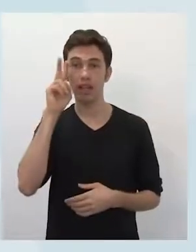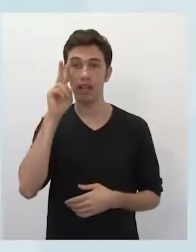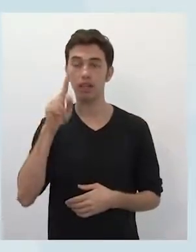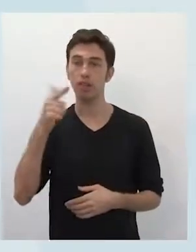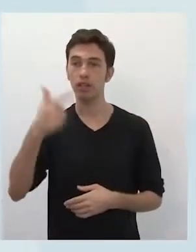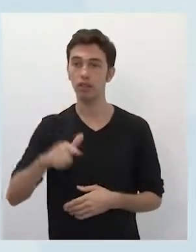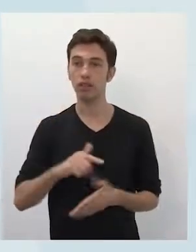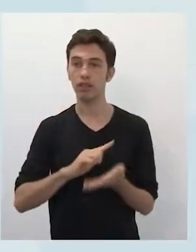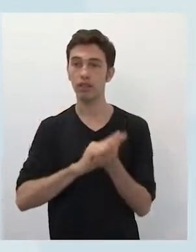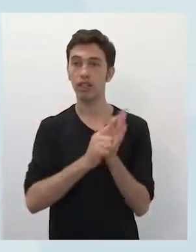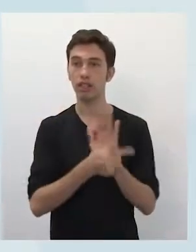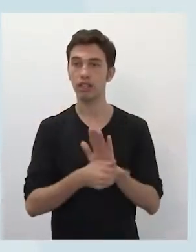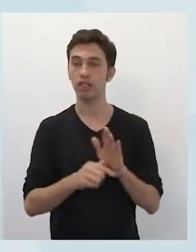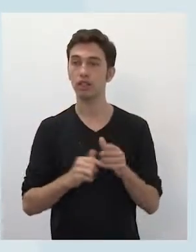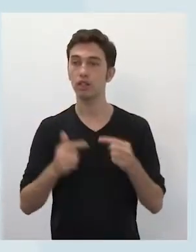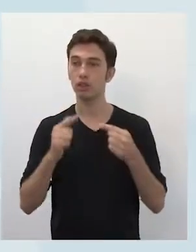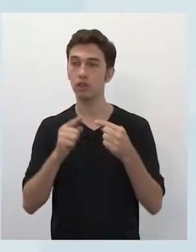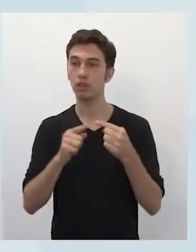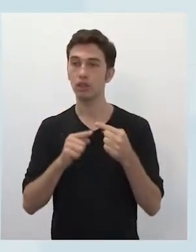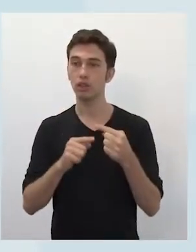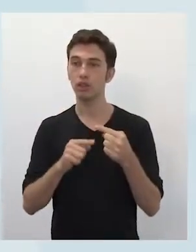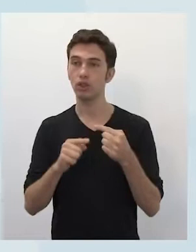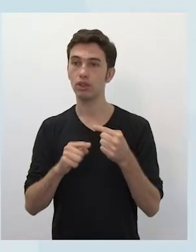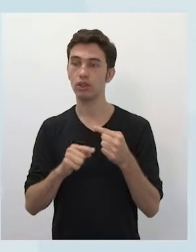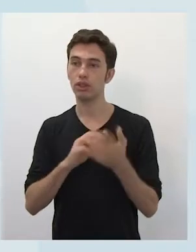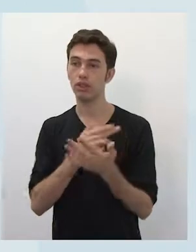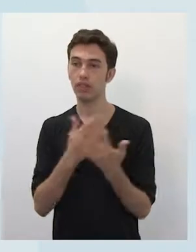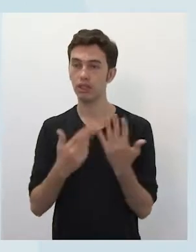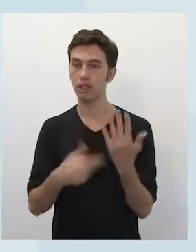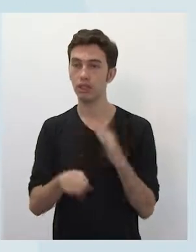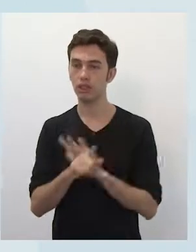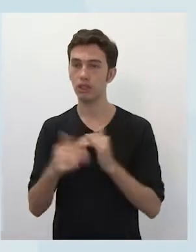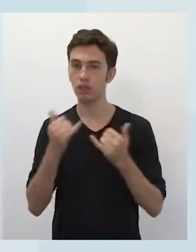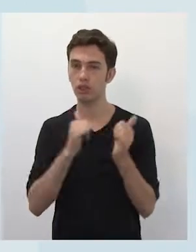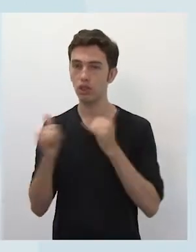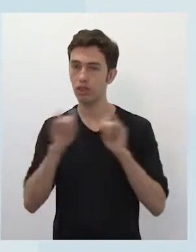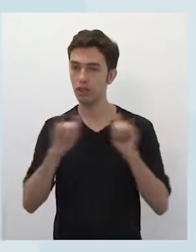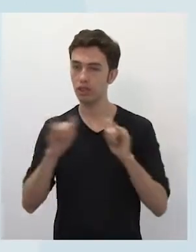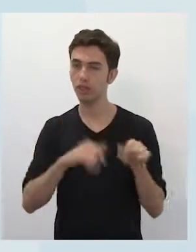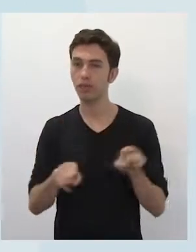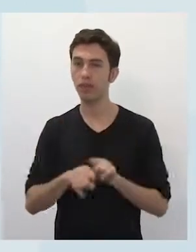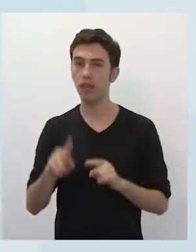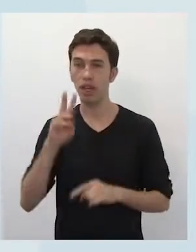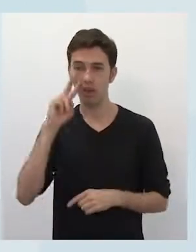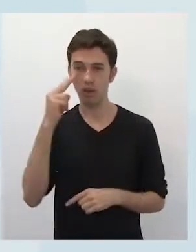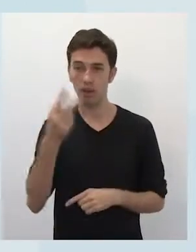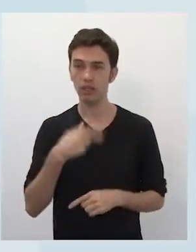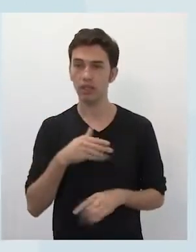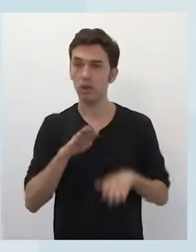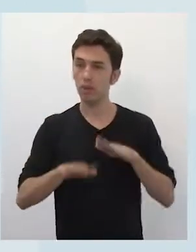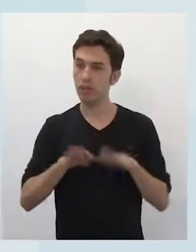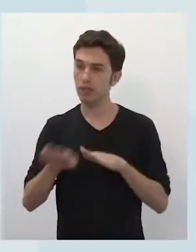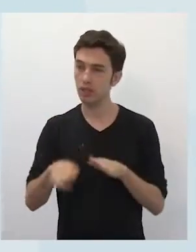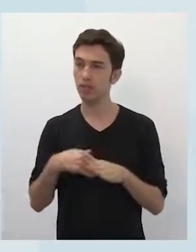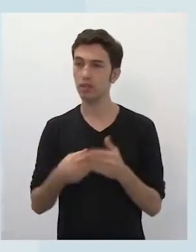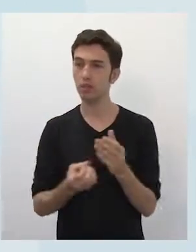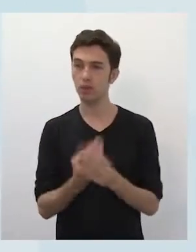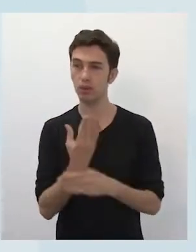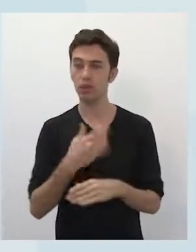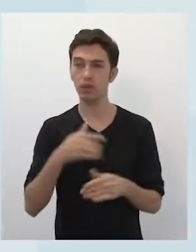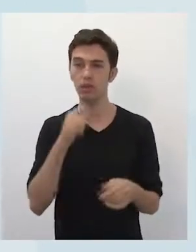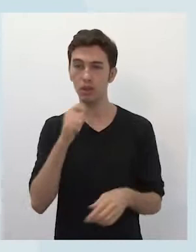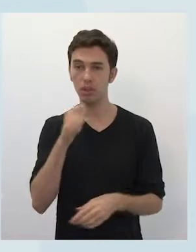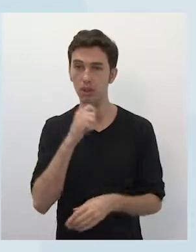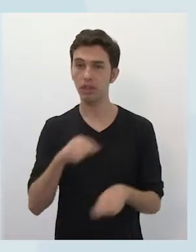gênero jornalístico, reconhecer o passo a passo para a produção de uma reportagem, ler uma reportagem em forma crítica e produzir